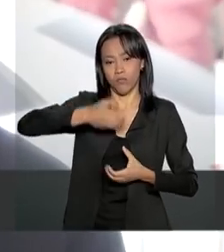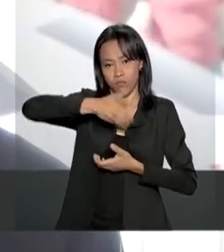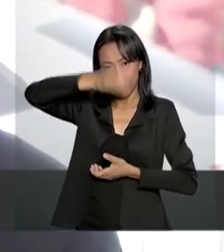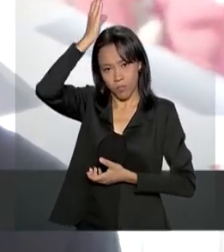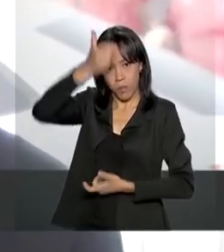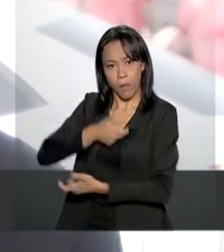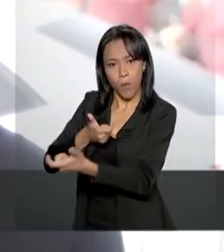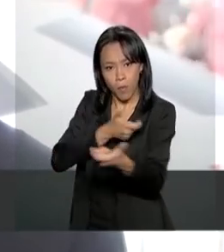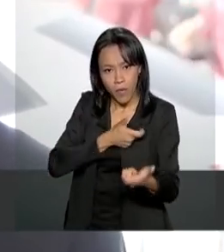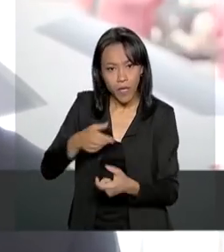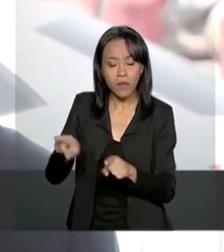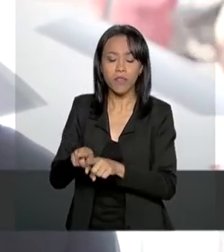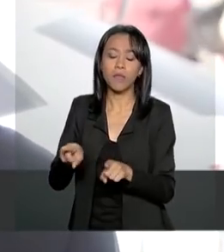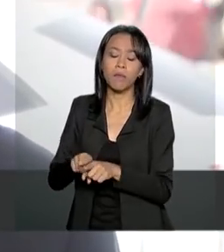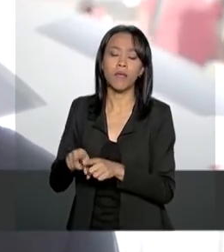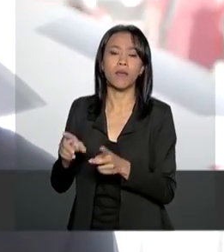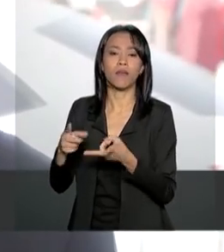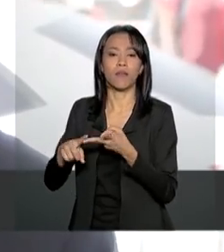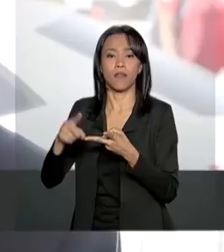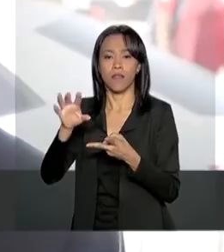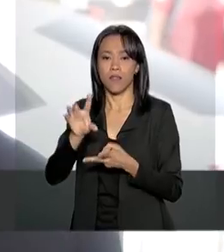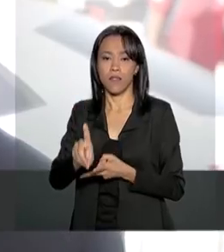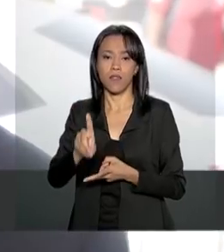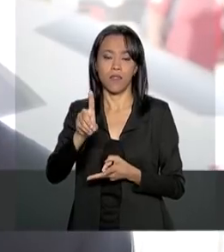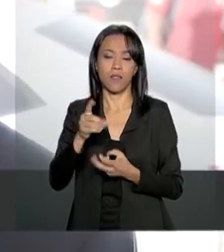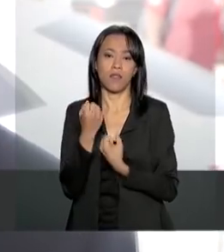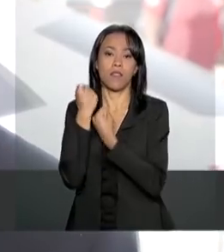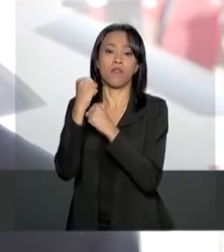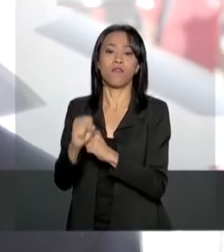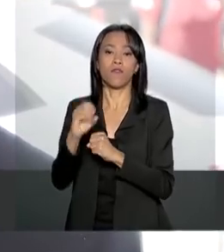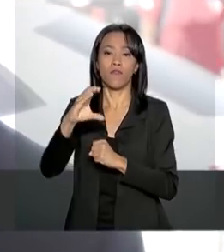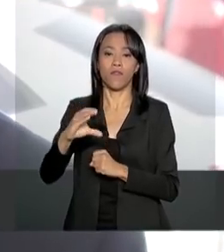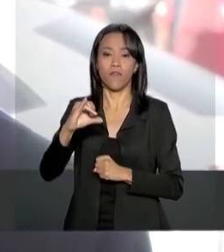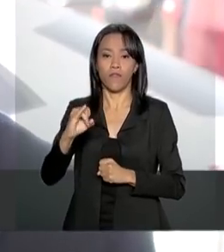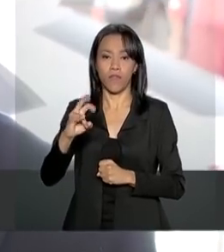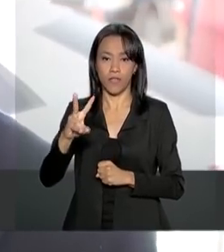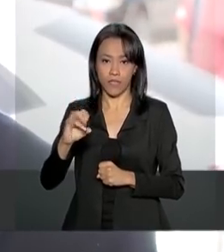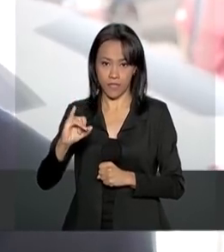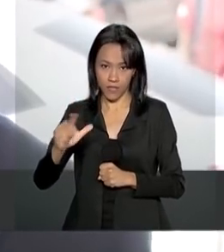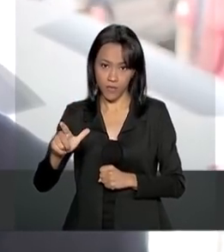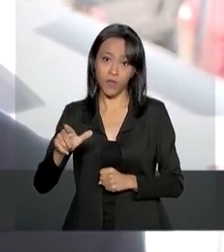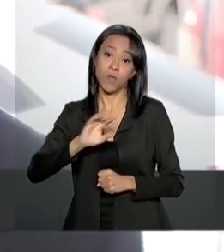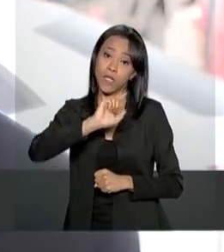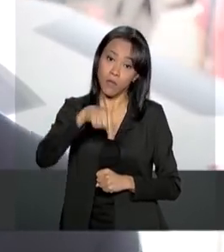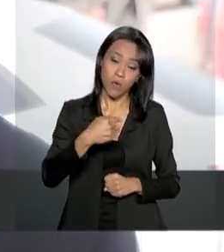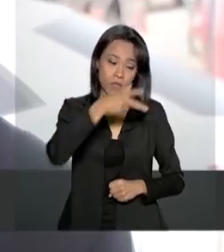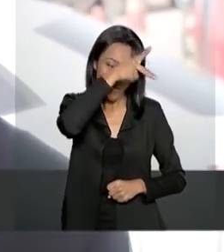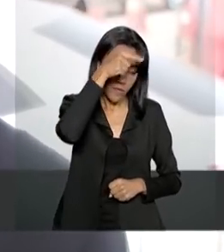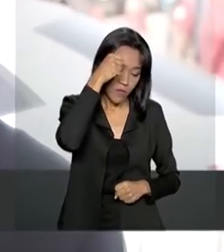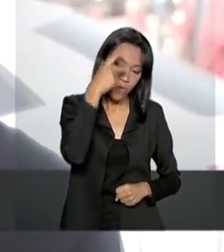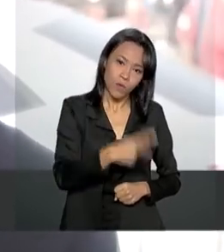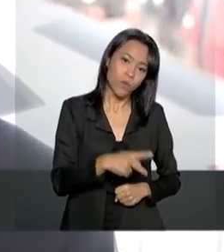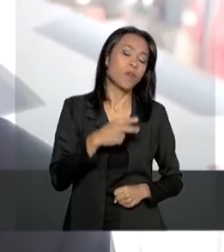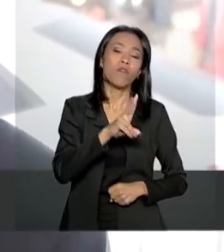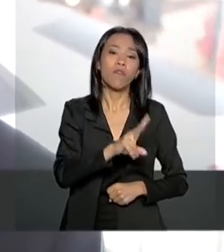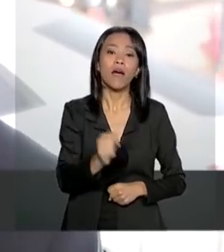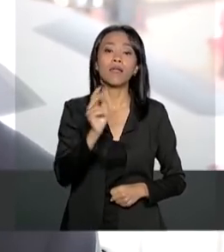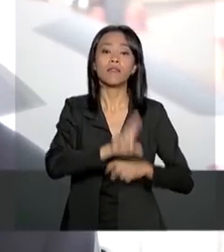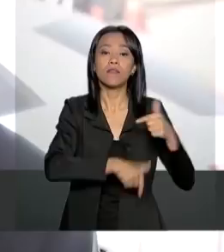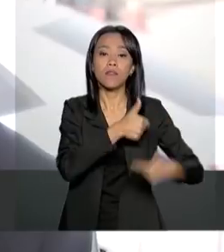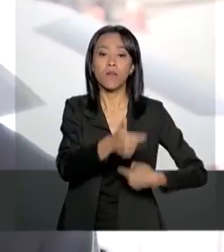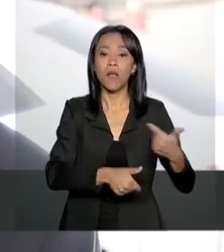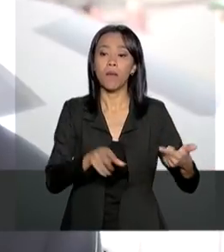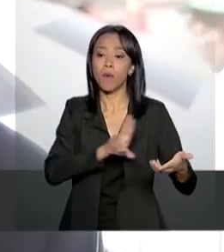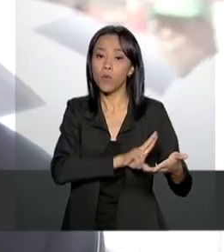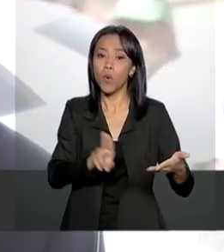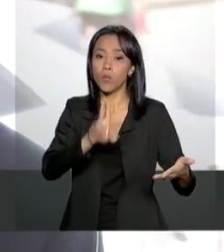população vai começar a fazer esse um cadastramento mais denso, e por isso que a Defensoria Pública da União